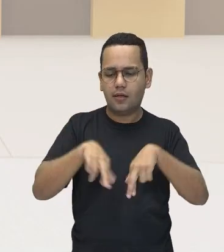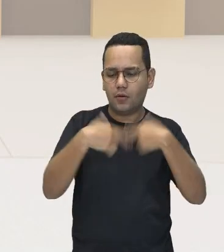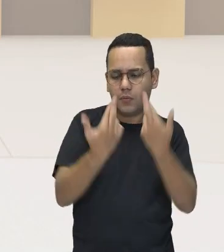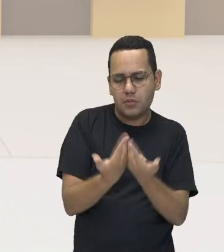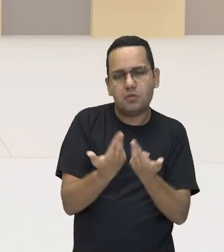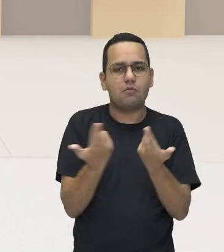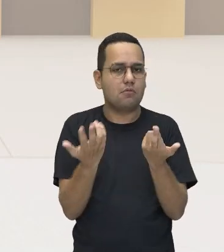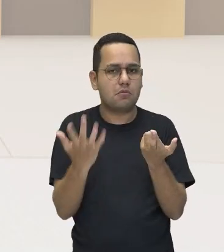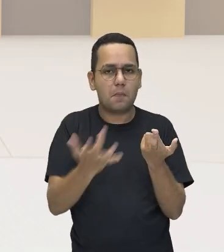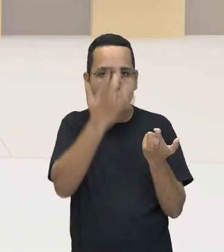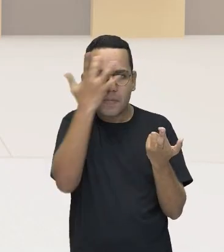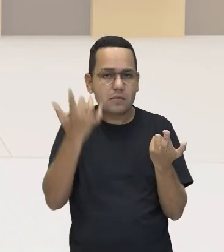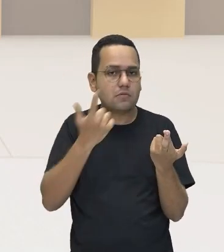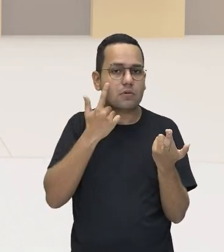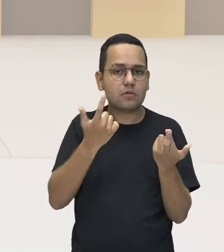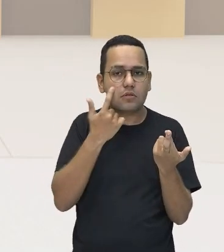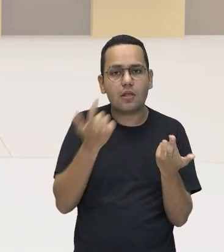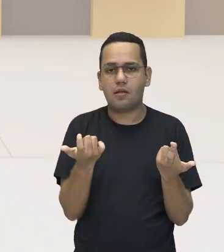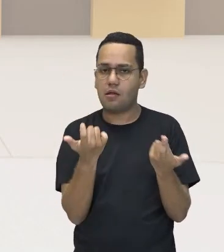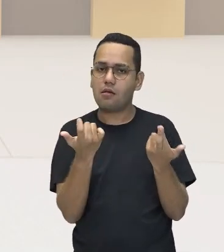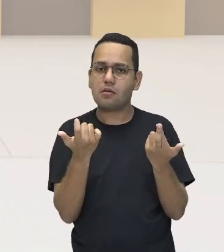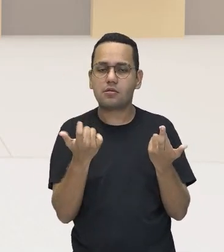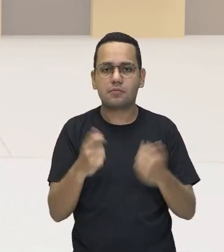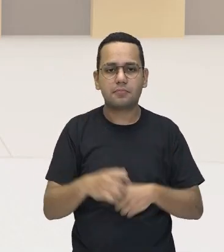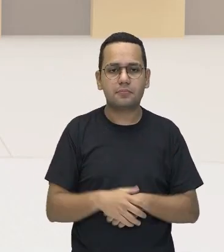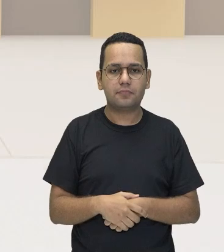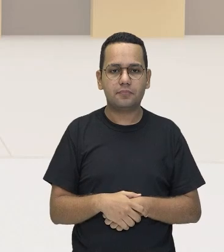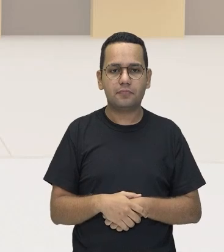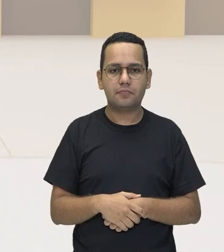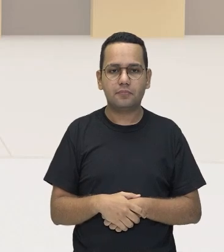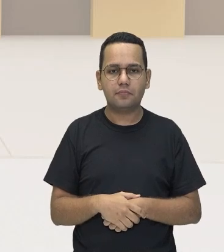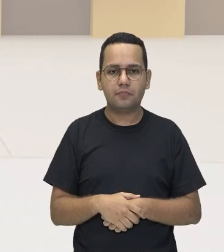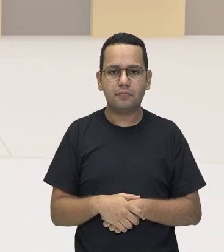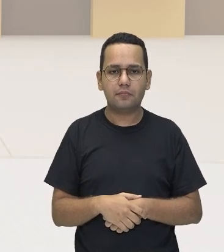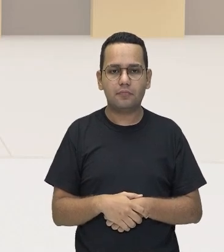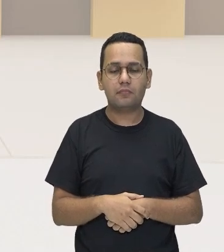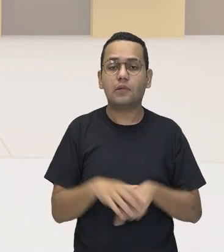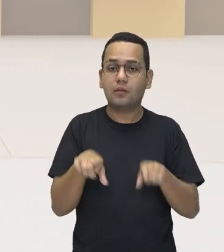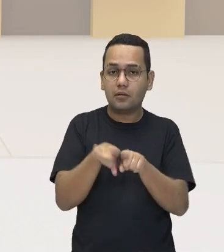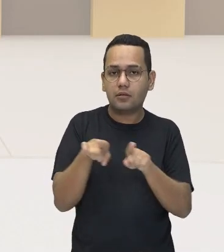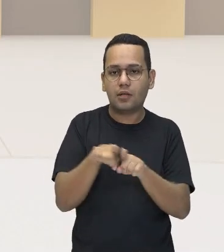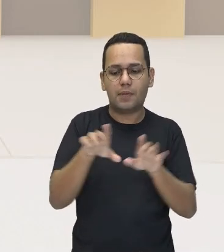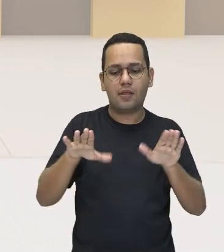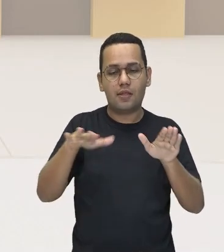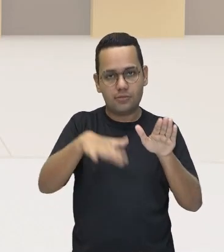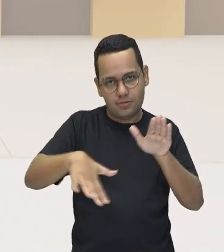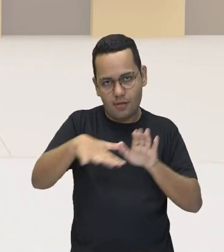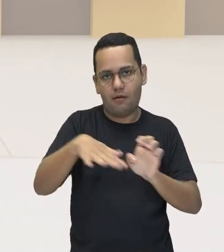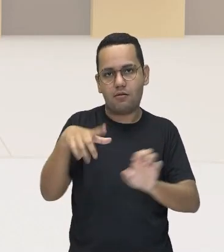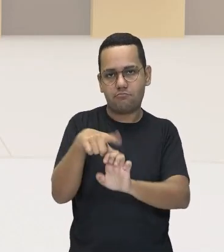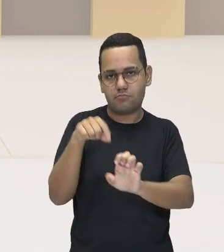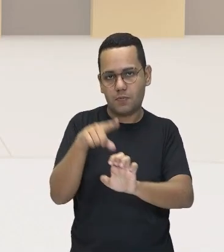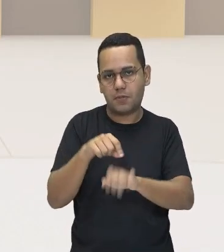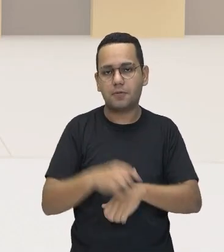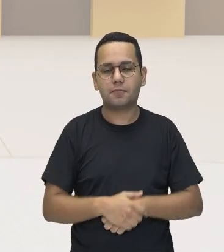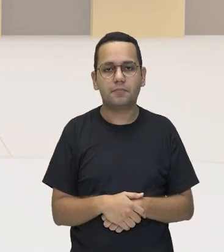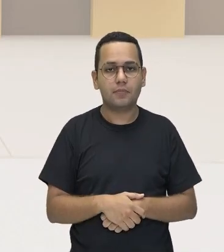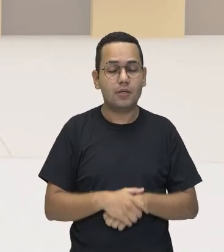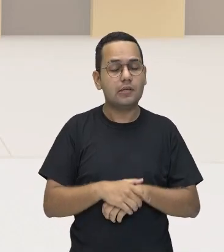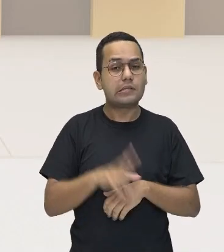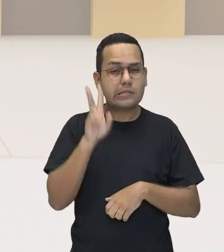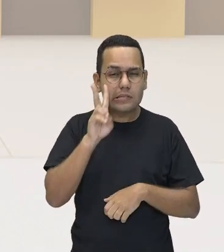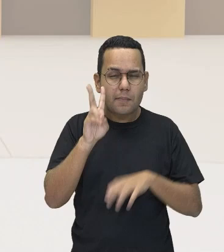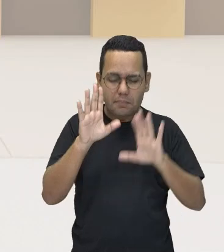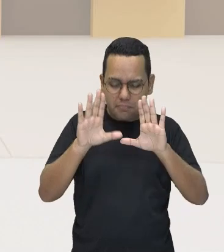essas pessoas que sejam interessadas no negócio e para o seu empreendimento também, sempre pensando aí no nosso meio ambiente. É